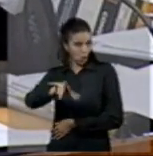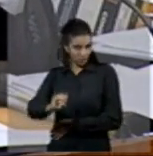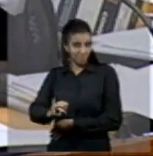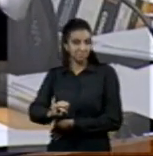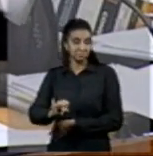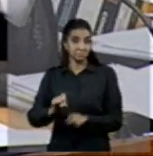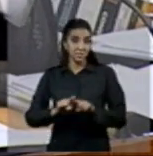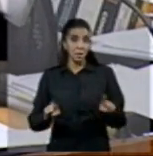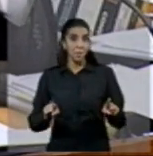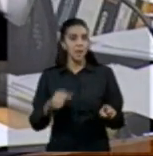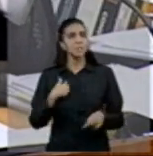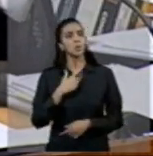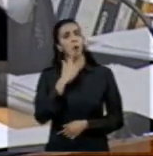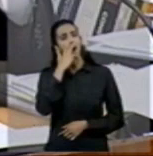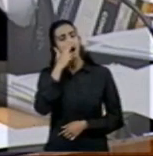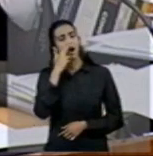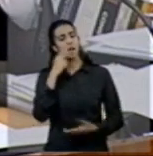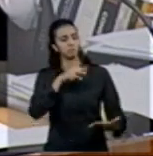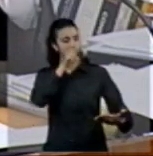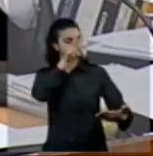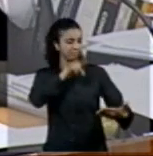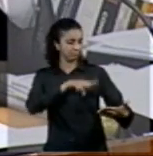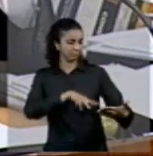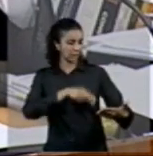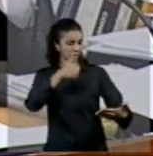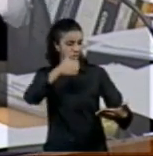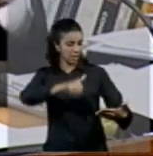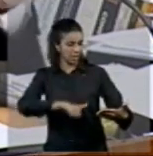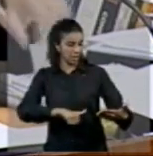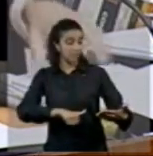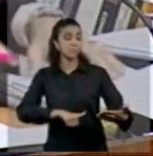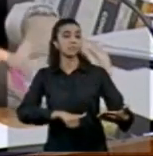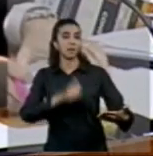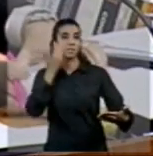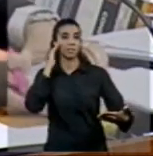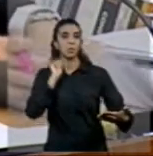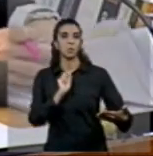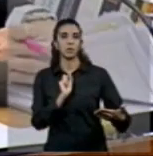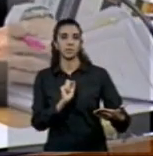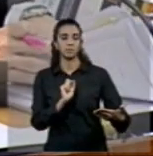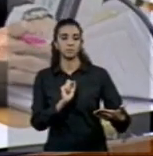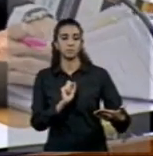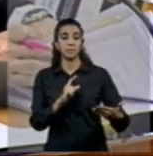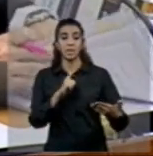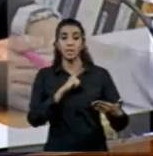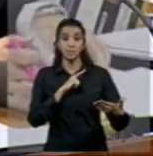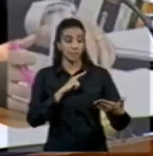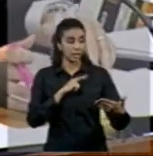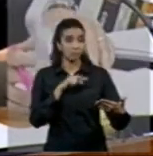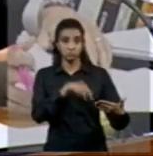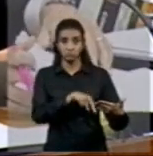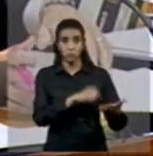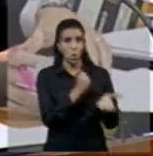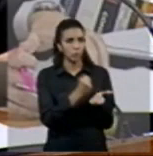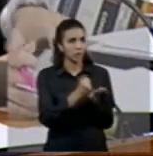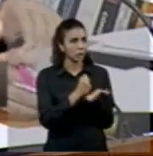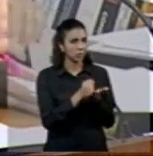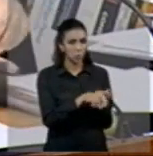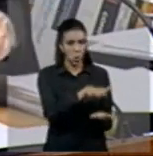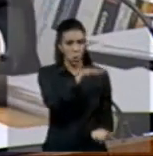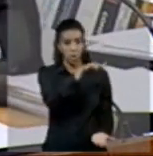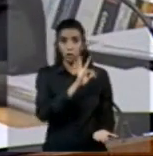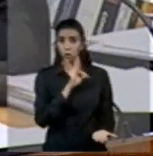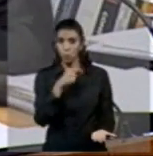importante analisar esse processo para verificar que todos, eu trouxe aqui todos os contratos que foram julgados